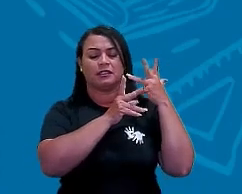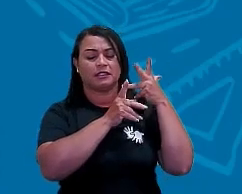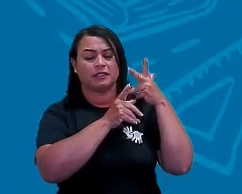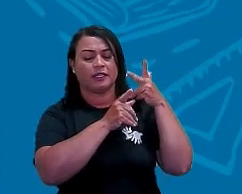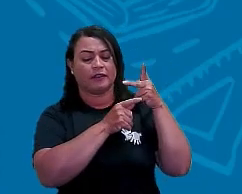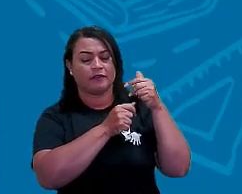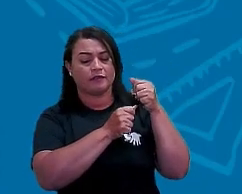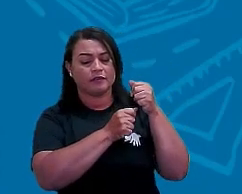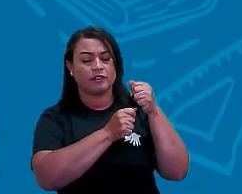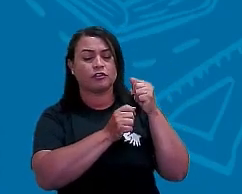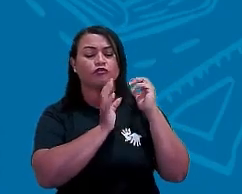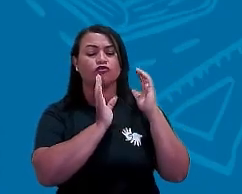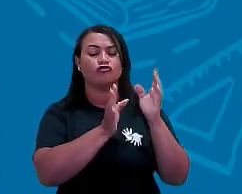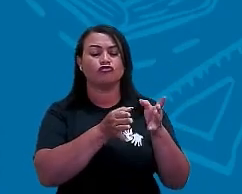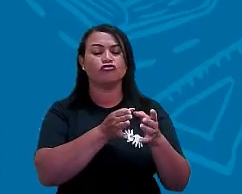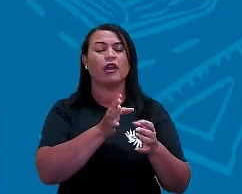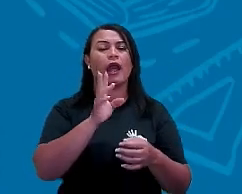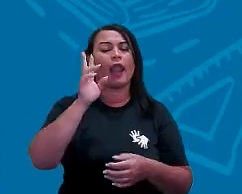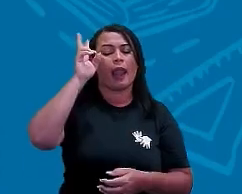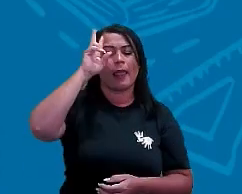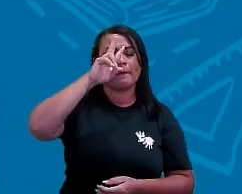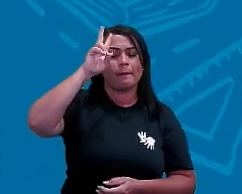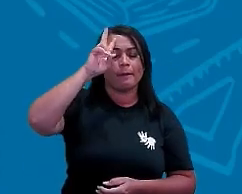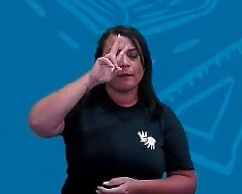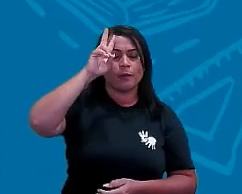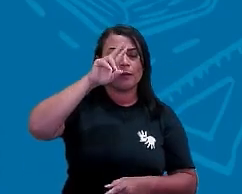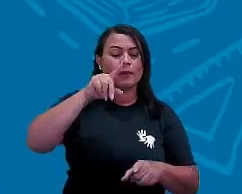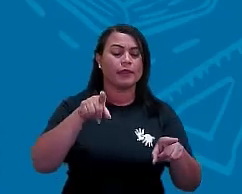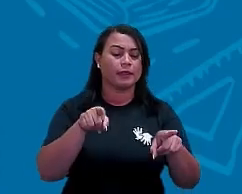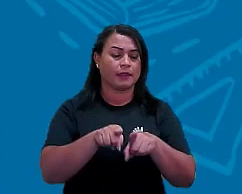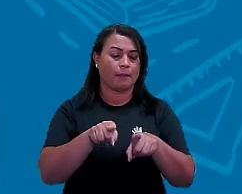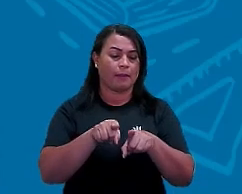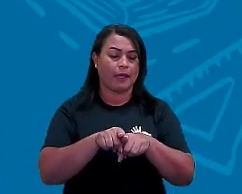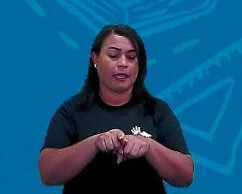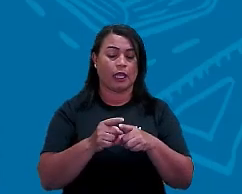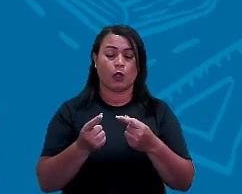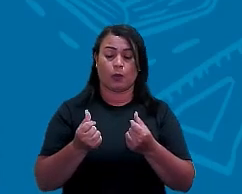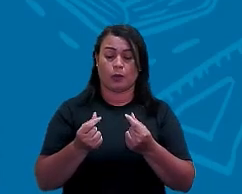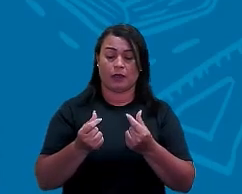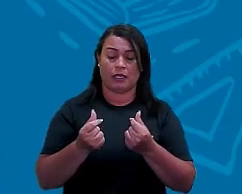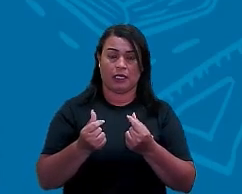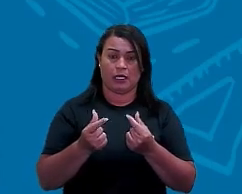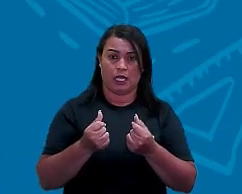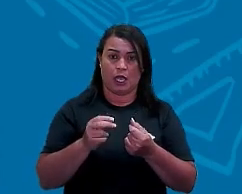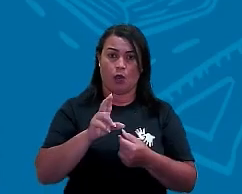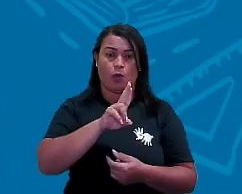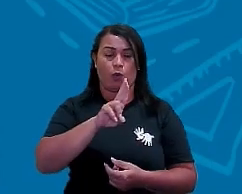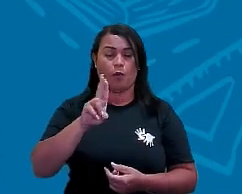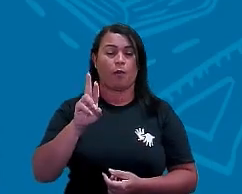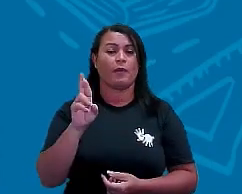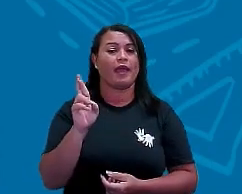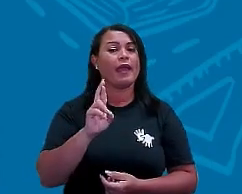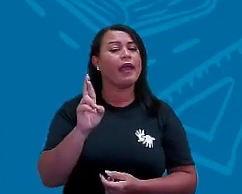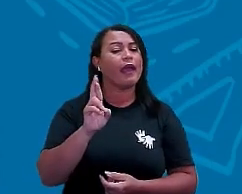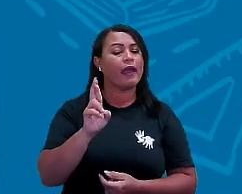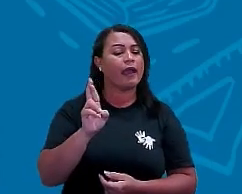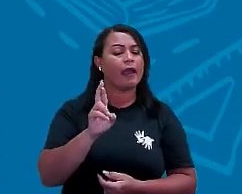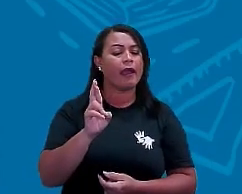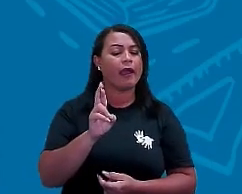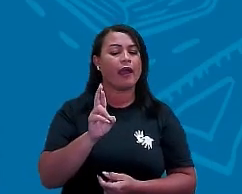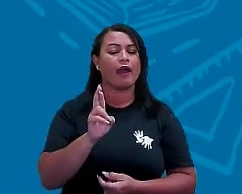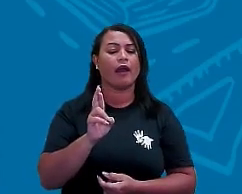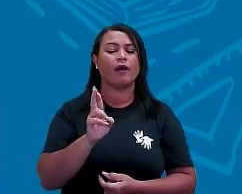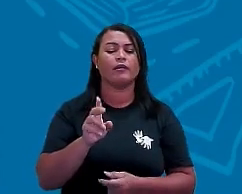revisãozinha, já que a gente já relembrou que o nosso dinheirinho, ele se chama real, que ele nem sempre se